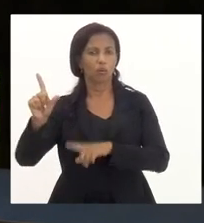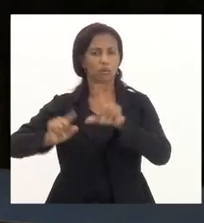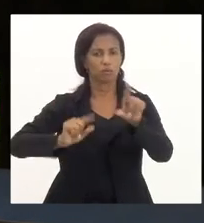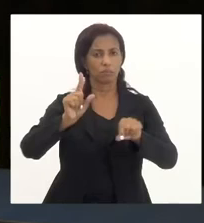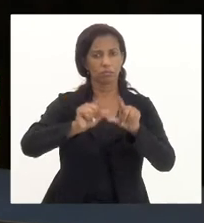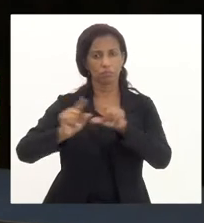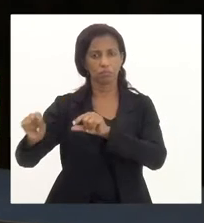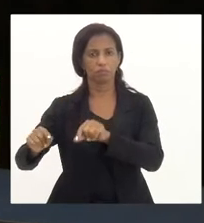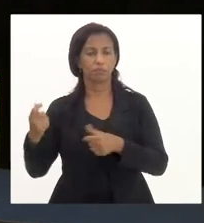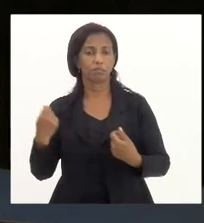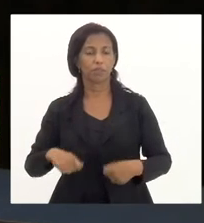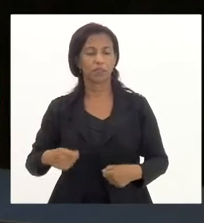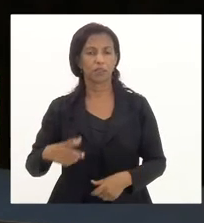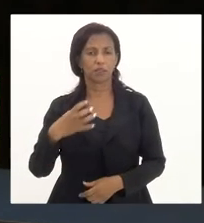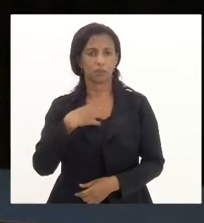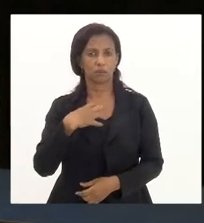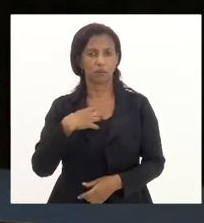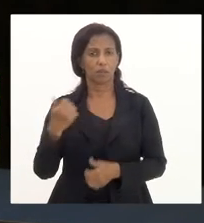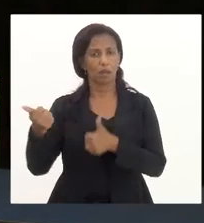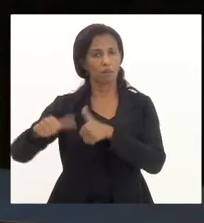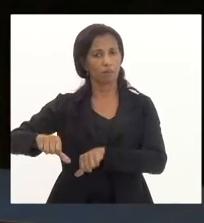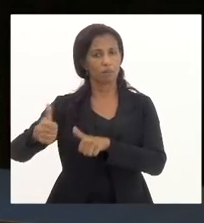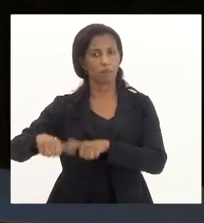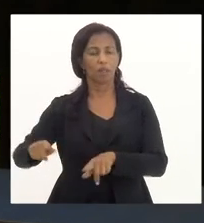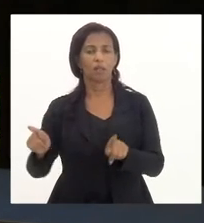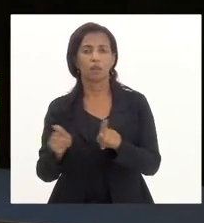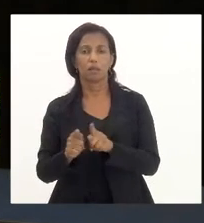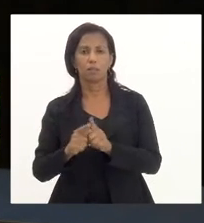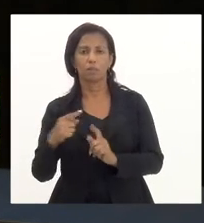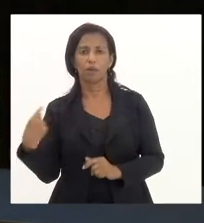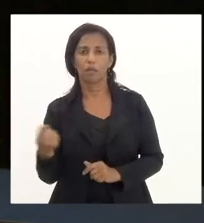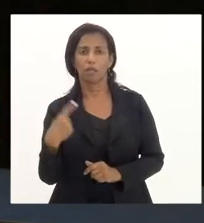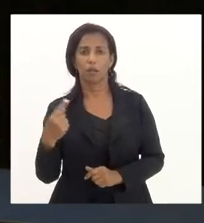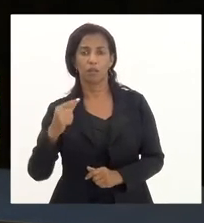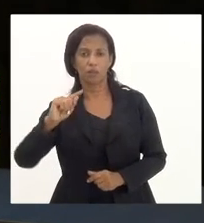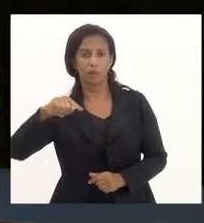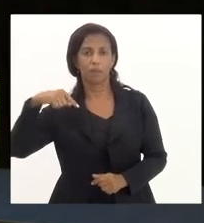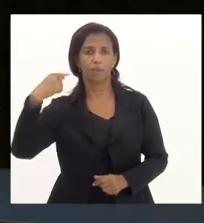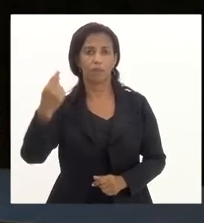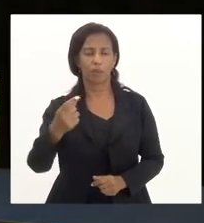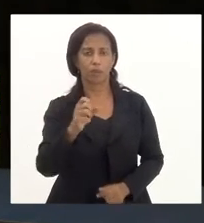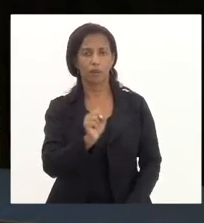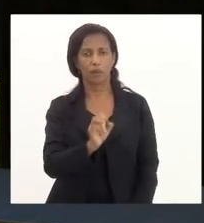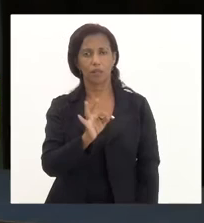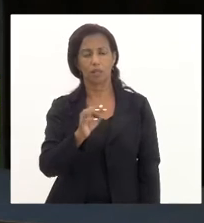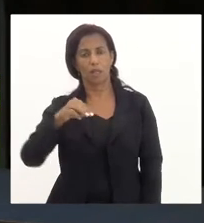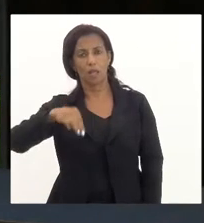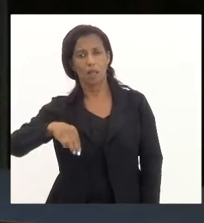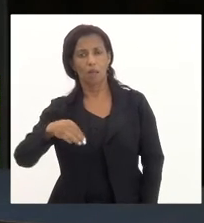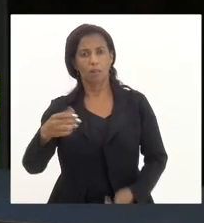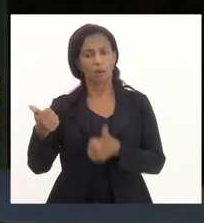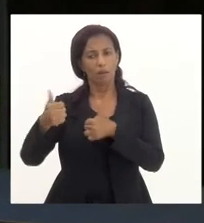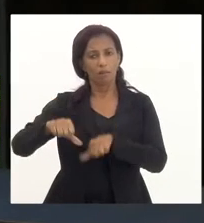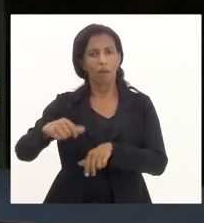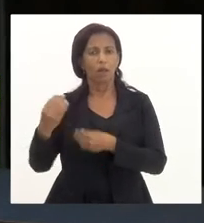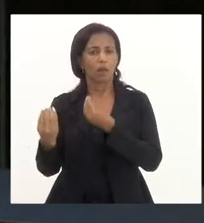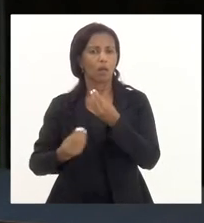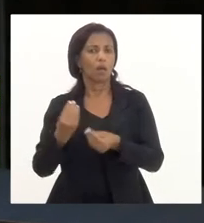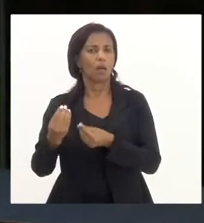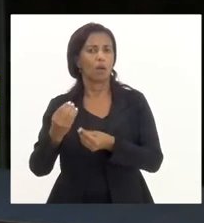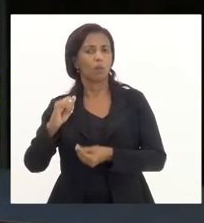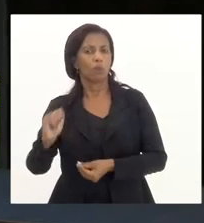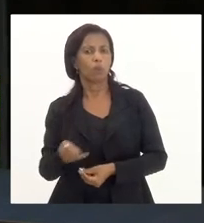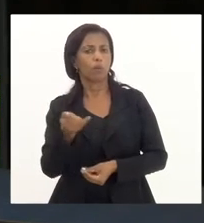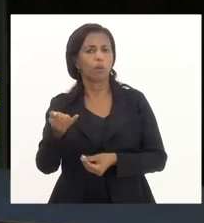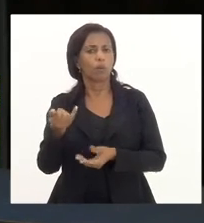exceções precisam ser analisadas e inclusive na nossa próxima entrega para stn para averiguar a possibilidade que